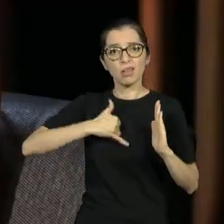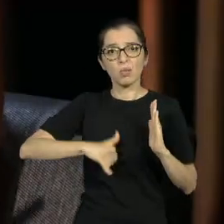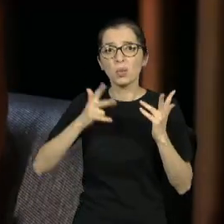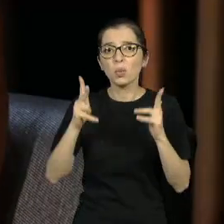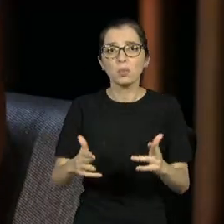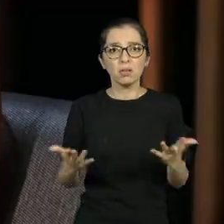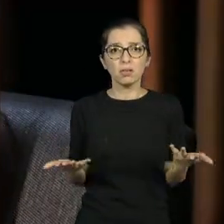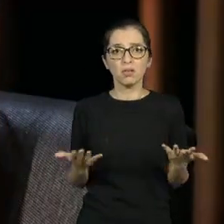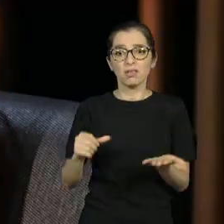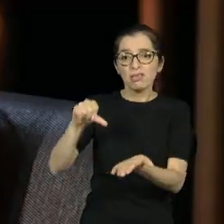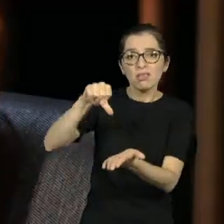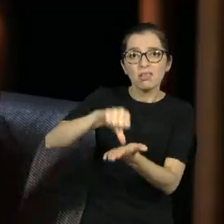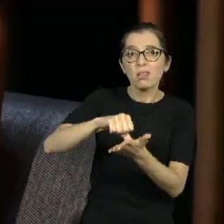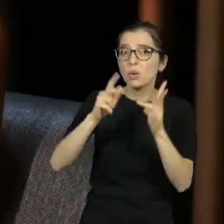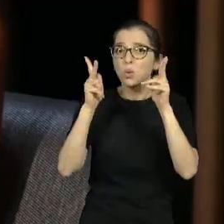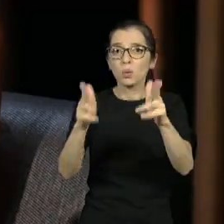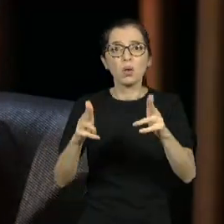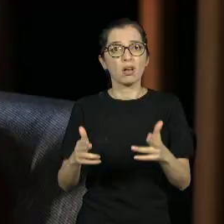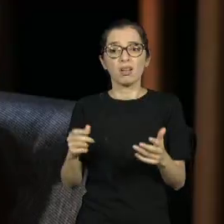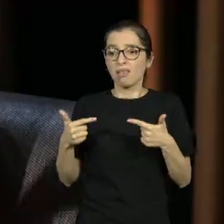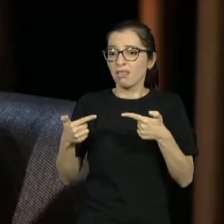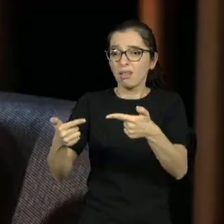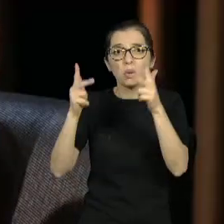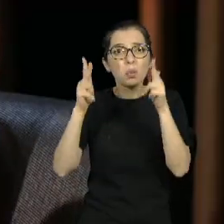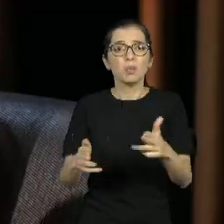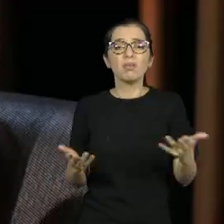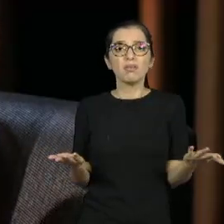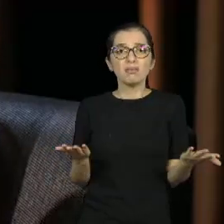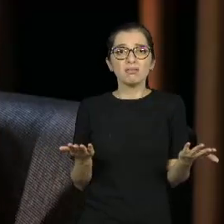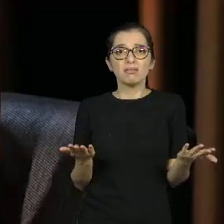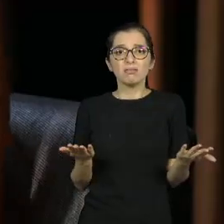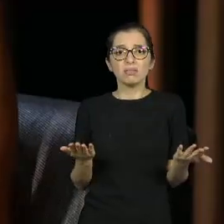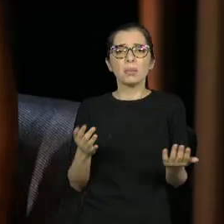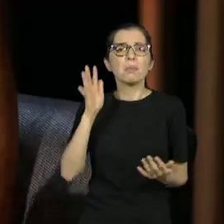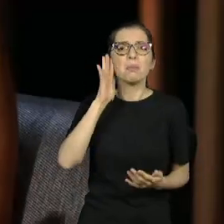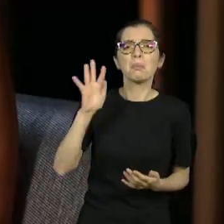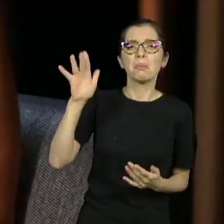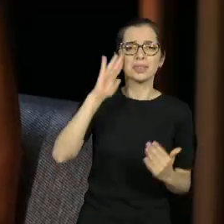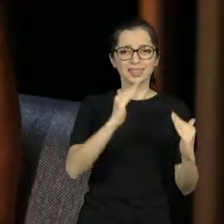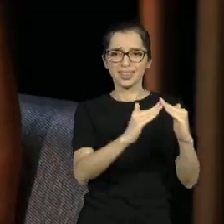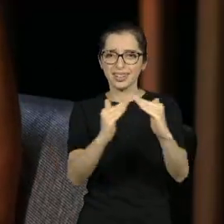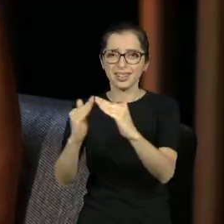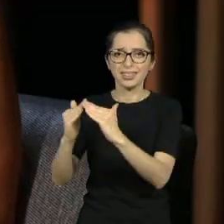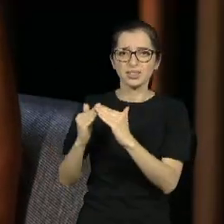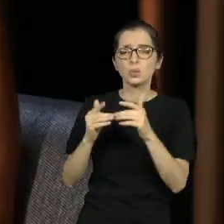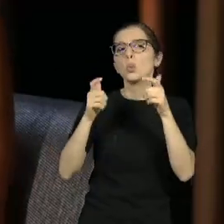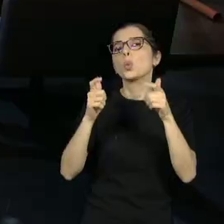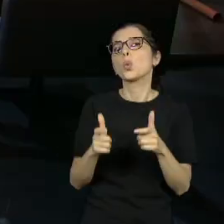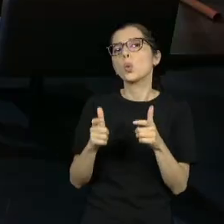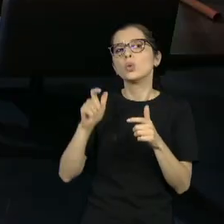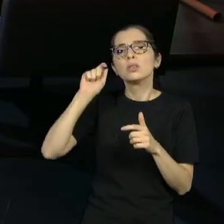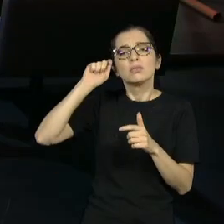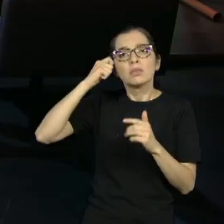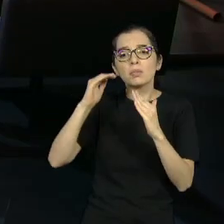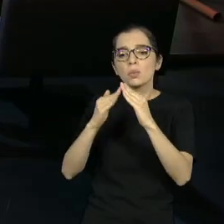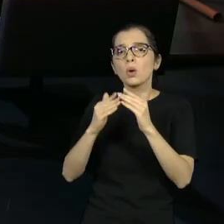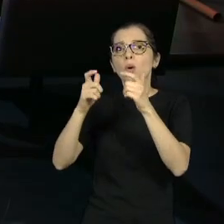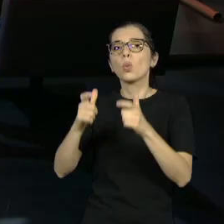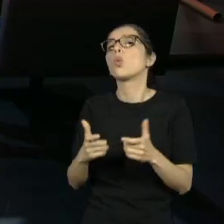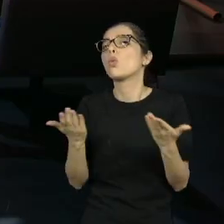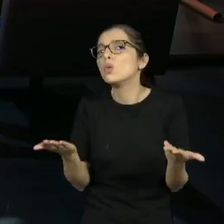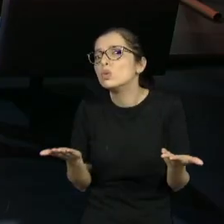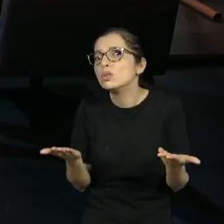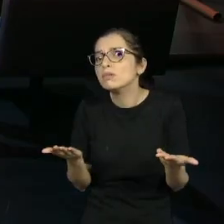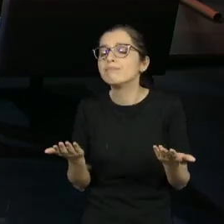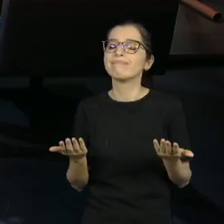olhamos não nos damos conta você foi nem olhar em moradia Veja onde moram As populações negras Se nós formos olhar